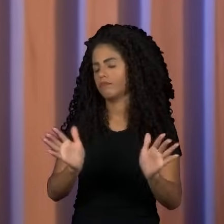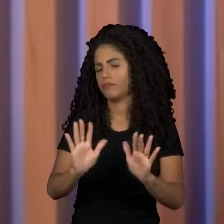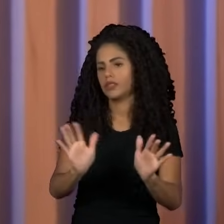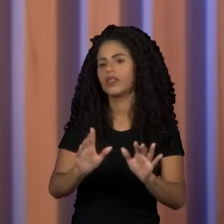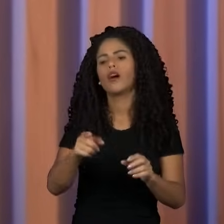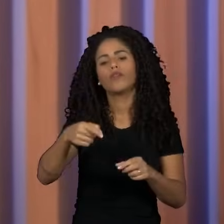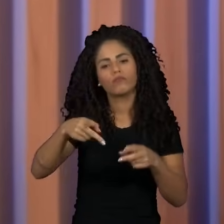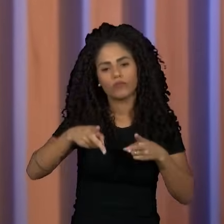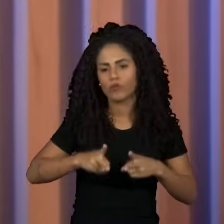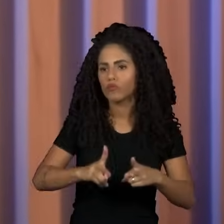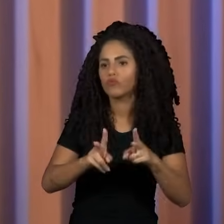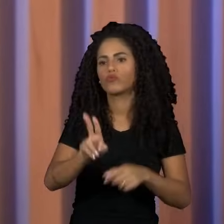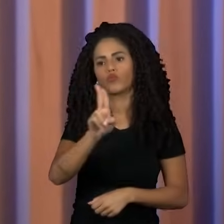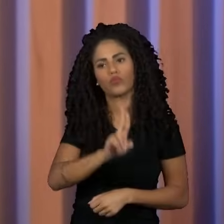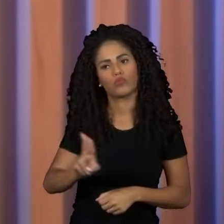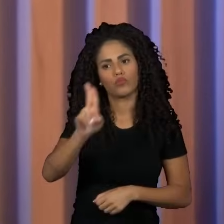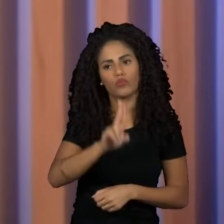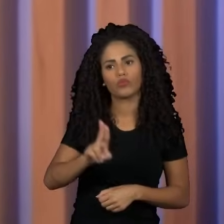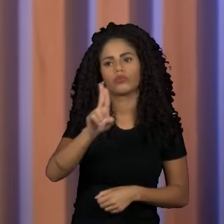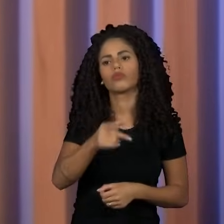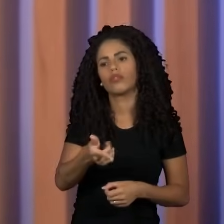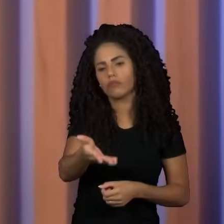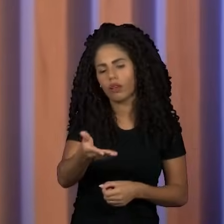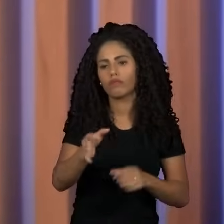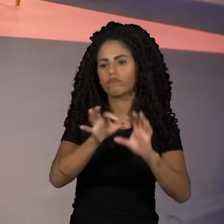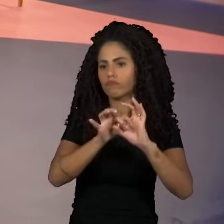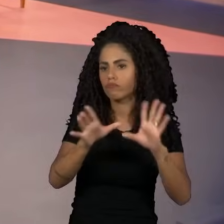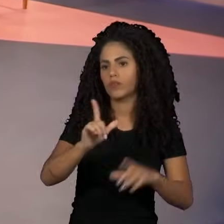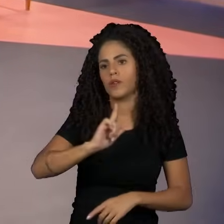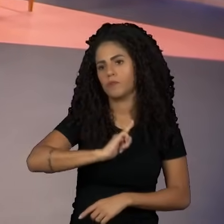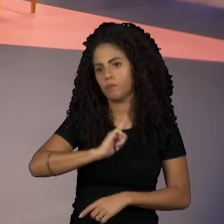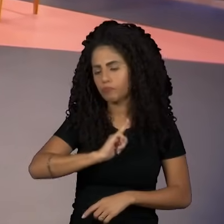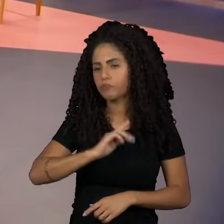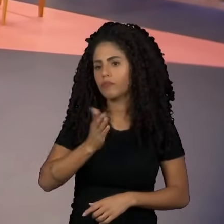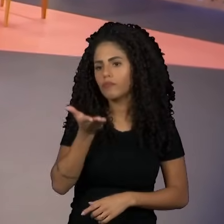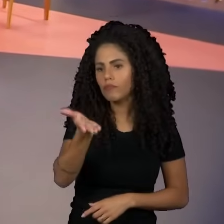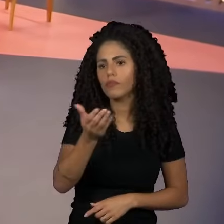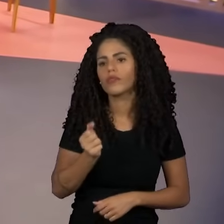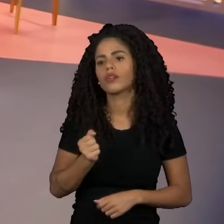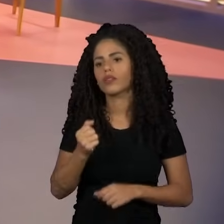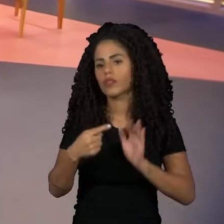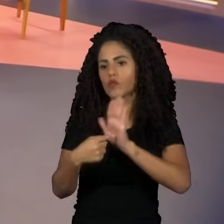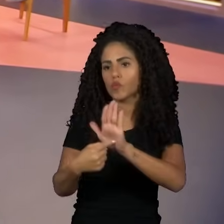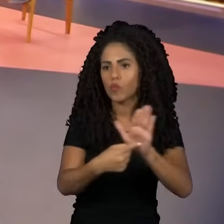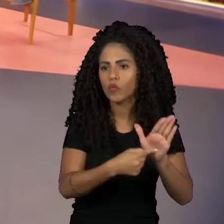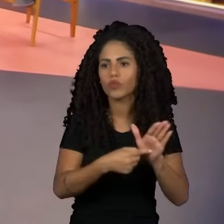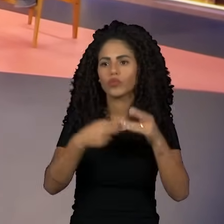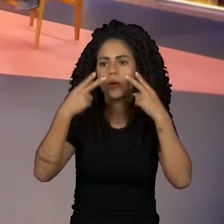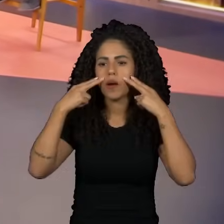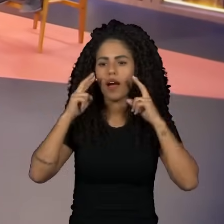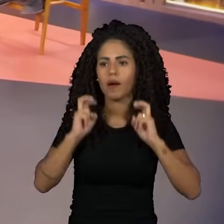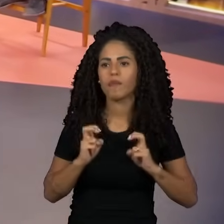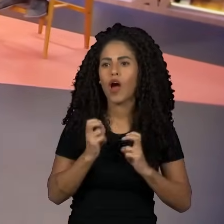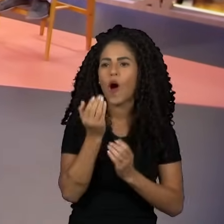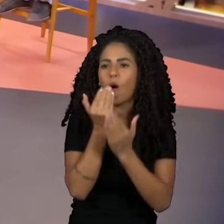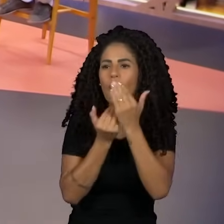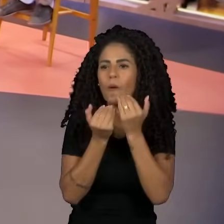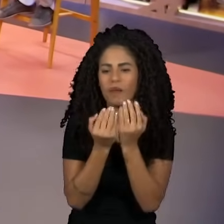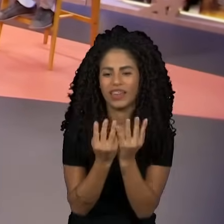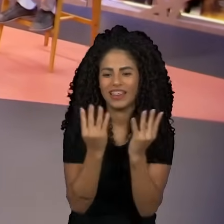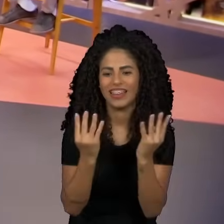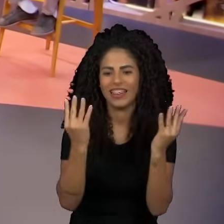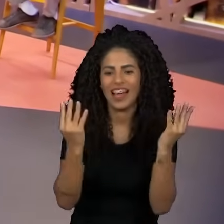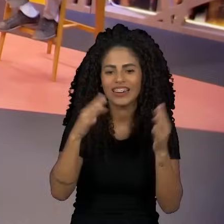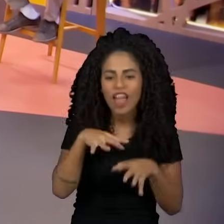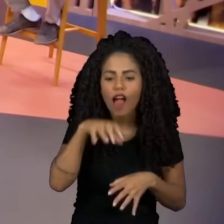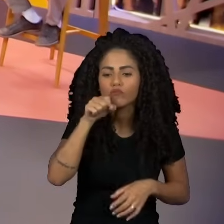vão utilizar os recursos que estão lá disponíveis, né? Como elas mostraram, né? As capivaras comendo as graminhas, né? Tem muitas